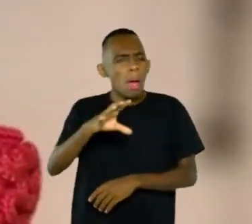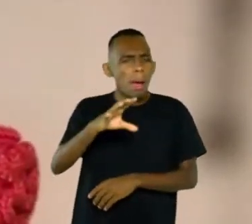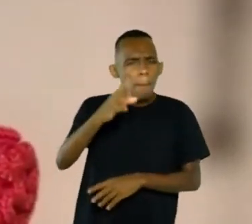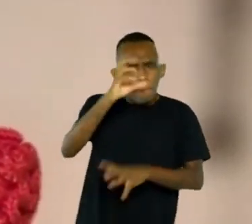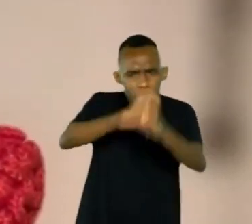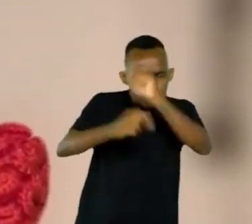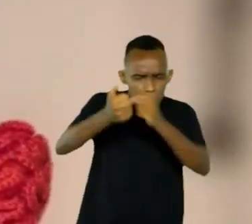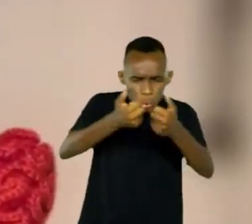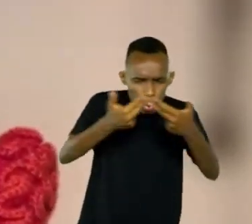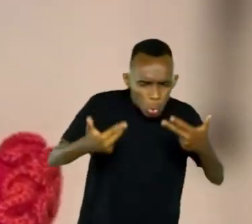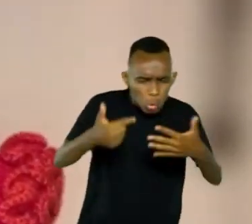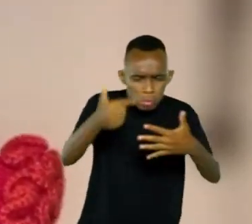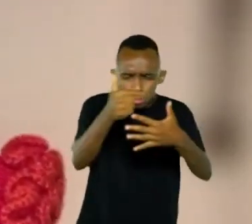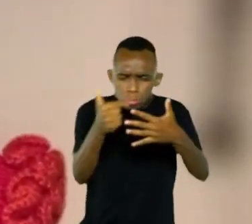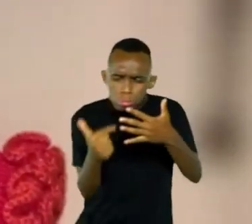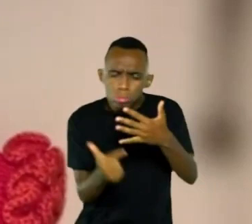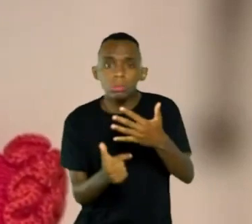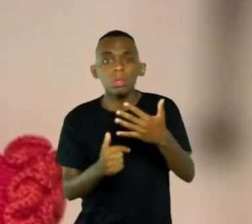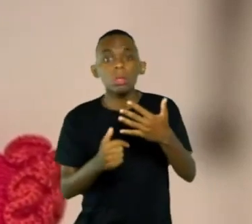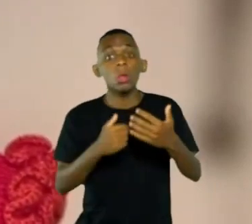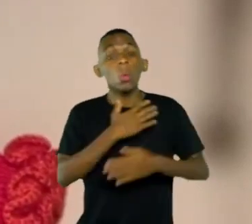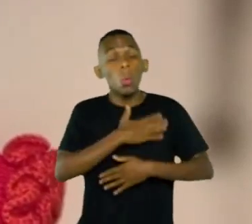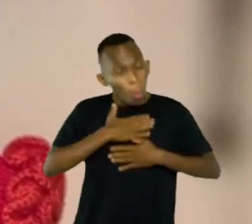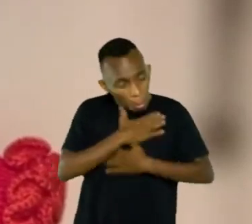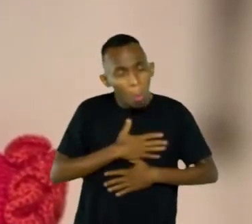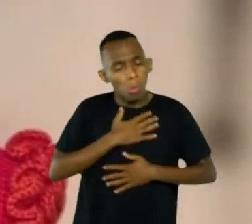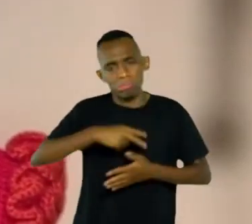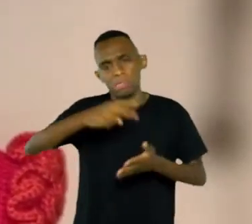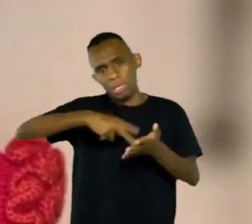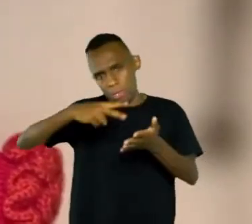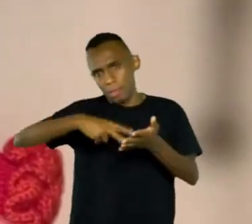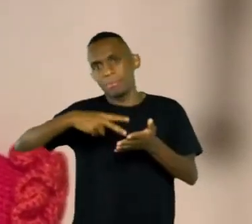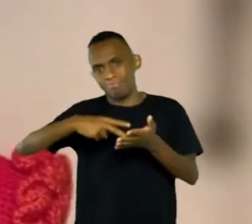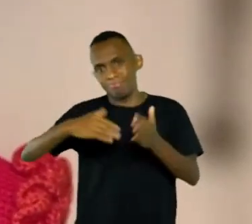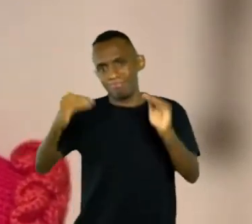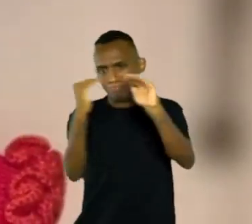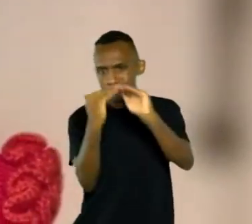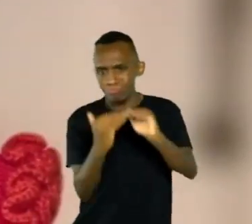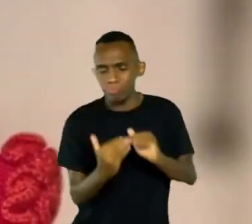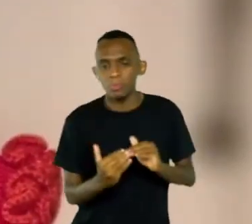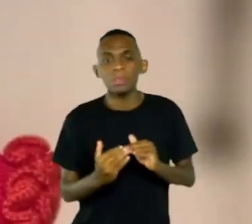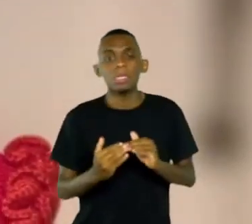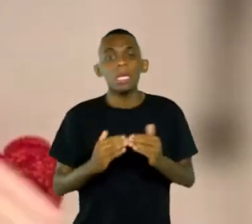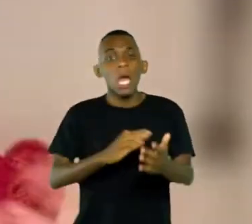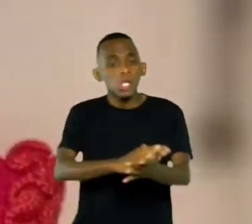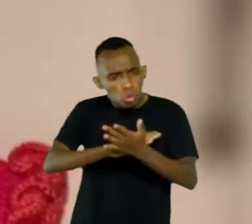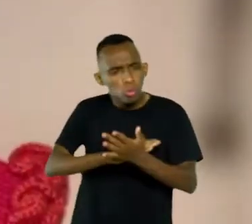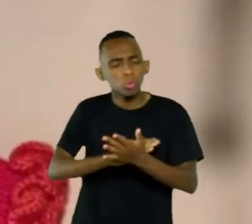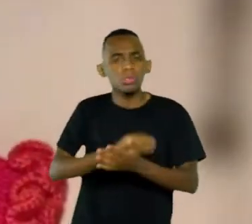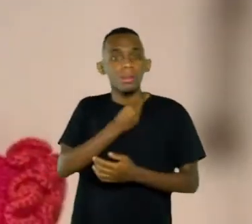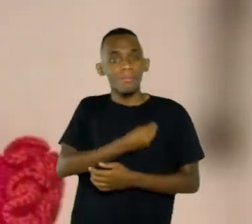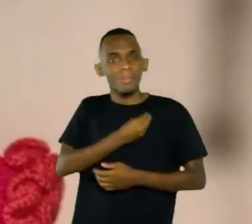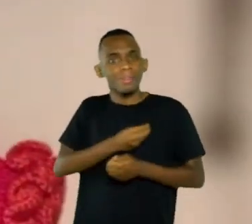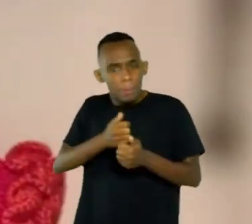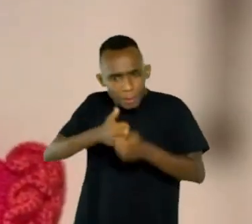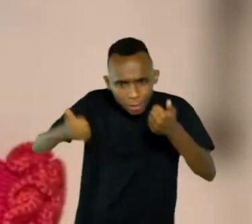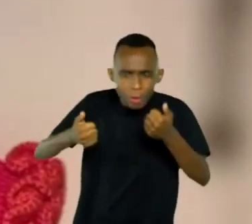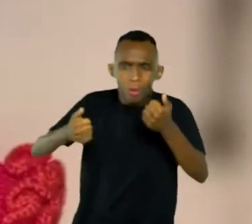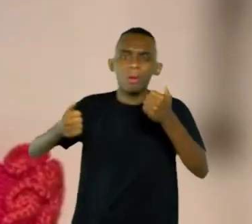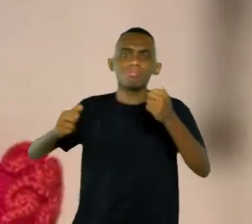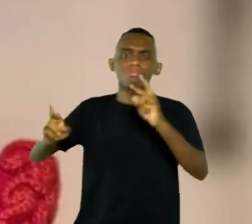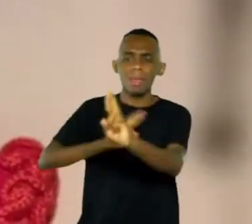ler livros também que tenham isso, que ajudem a gente a viver melhor, a se relacionar melhor. Eu acho que